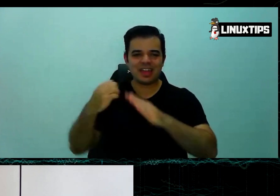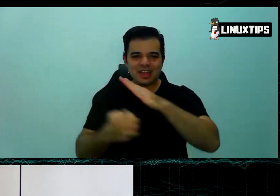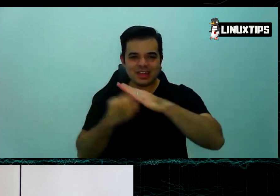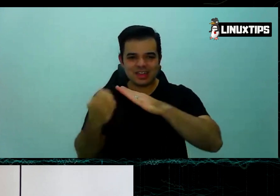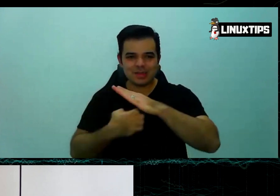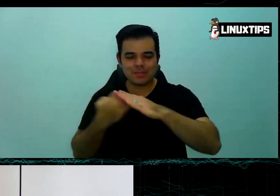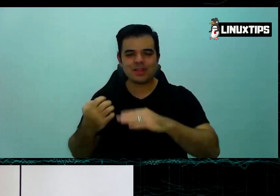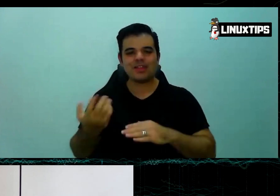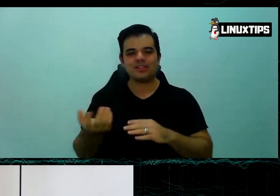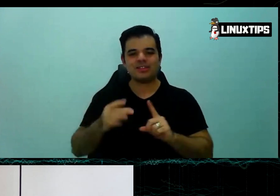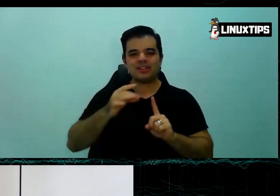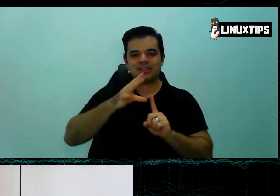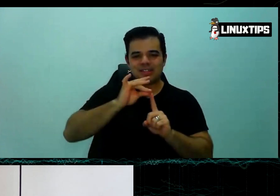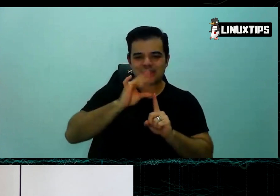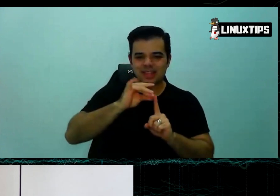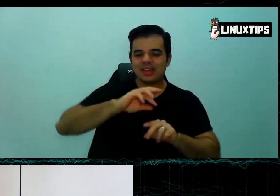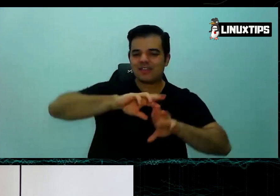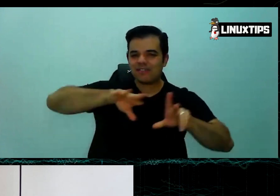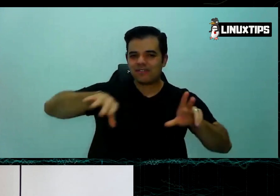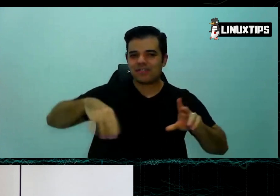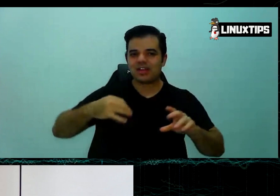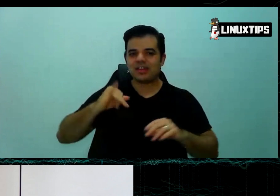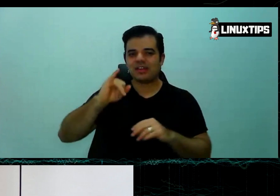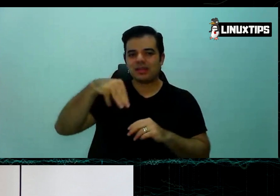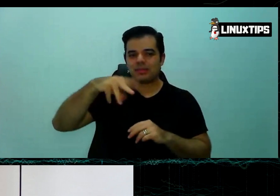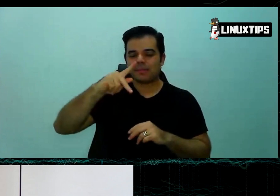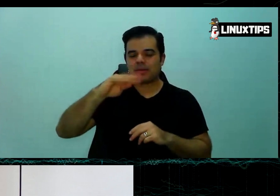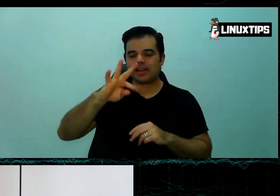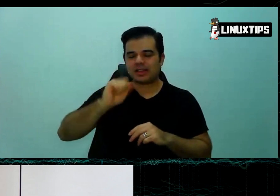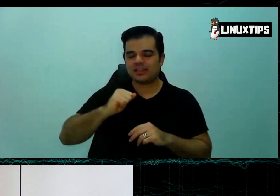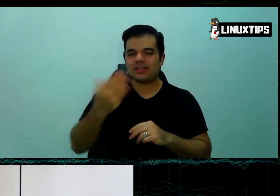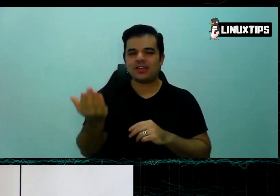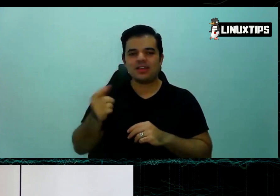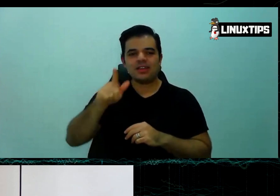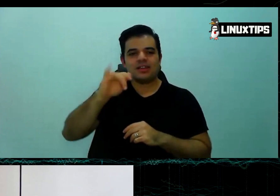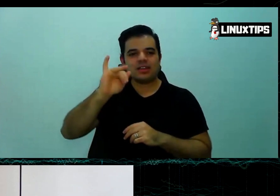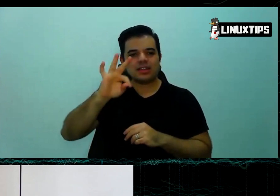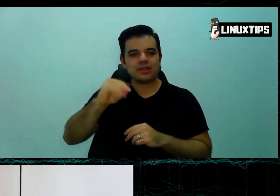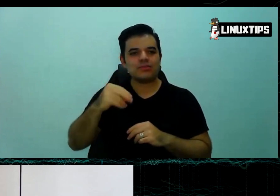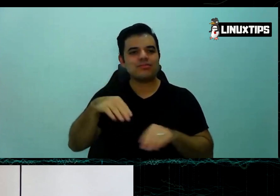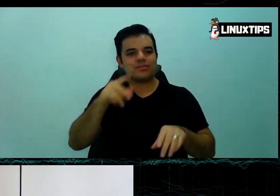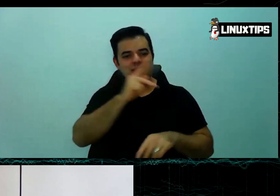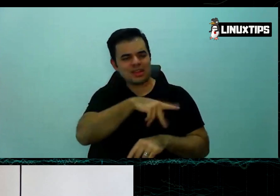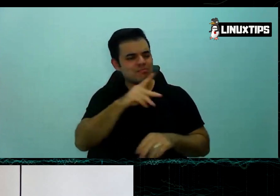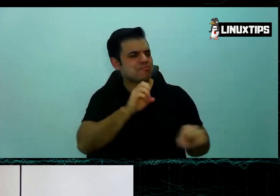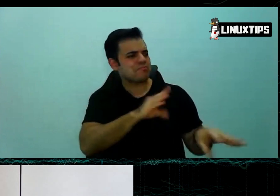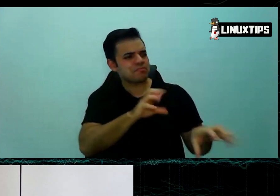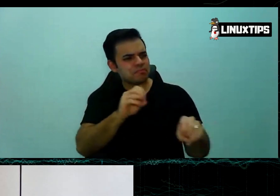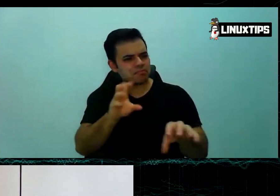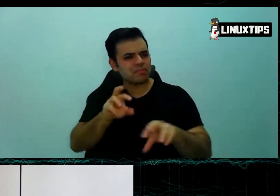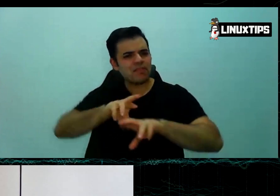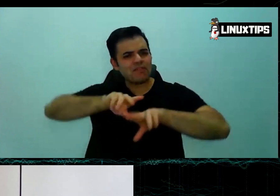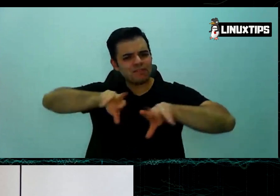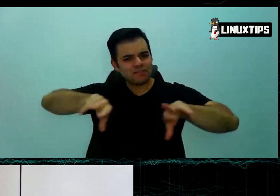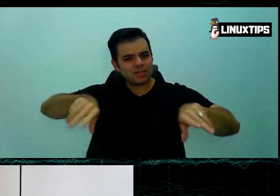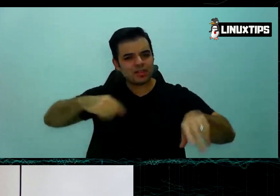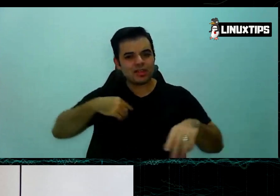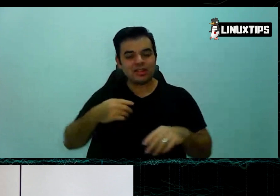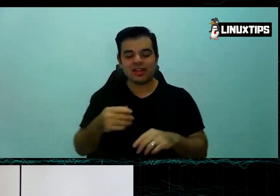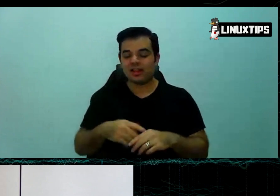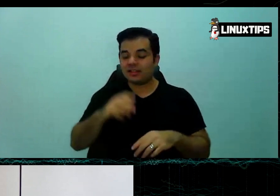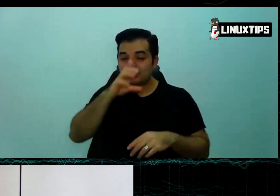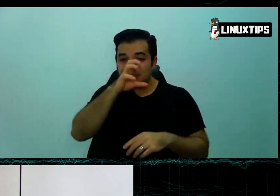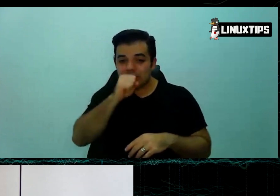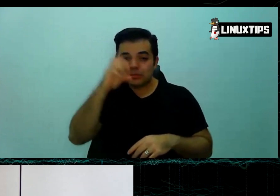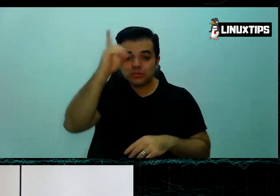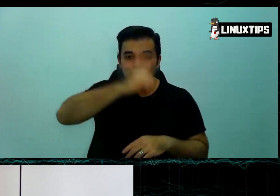Senac, Impacta, Green, Utah, tá ligado? Já dei aula. Semana toda, final de semana, dava aula